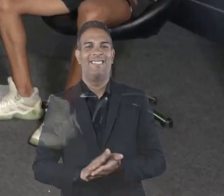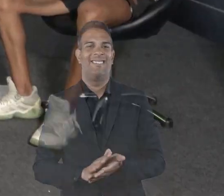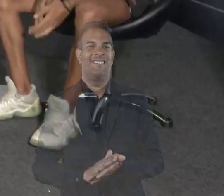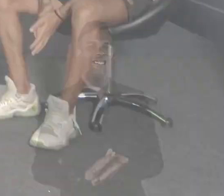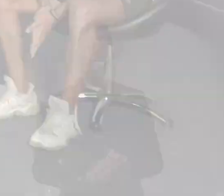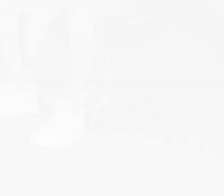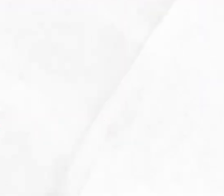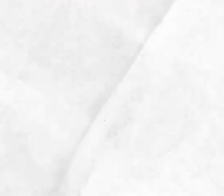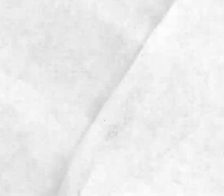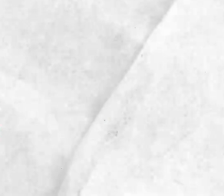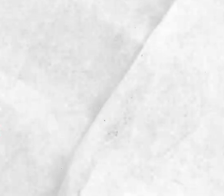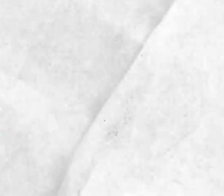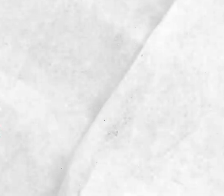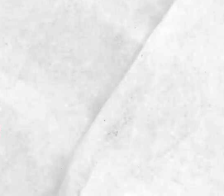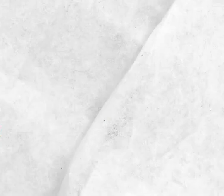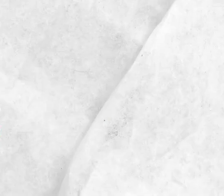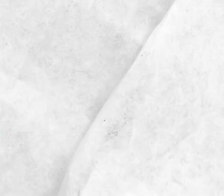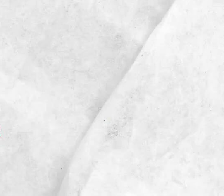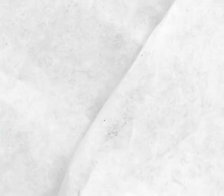obrigada.